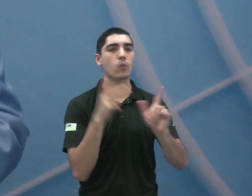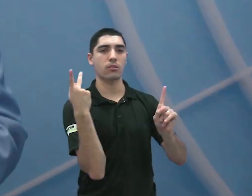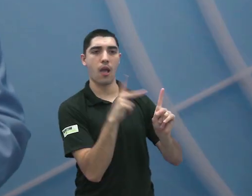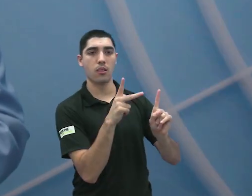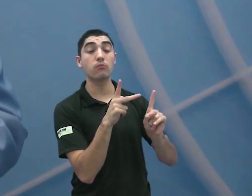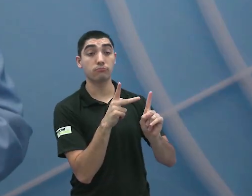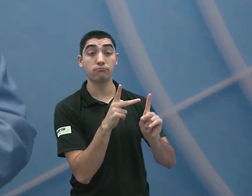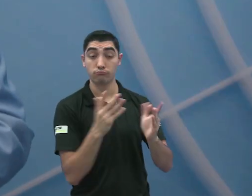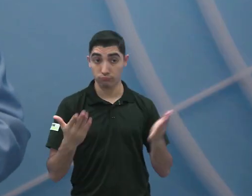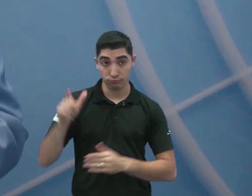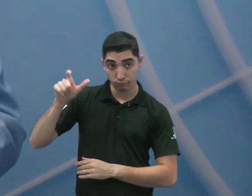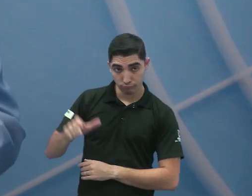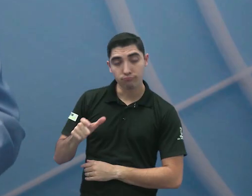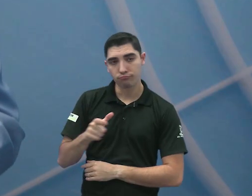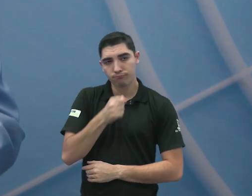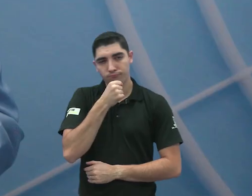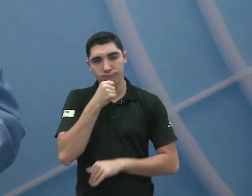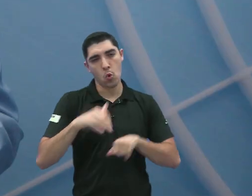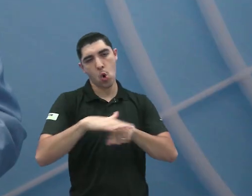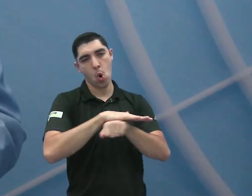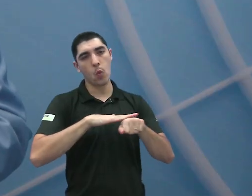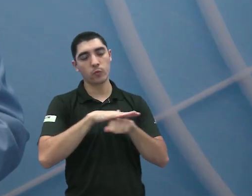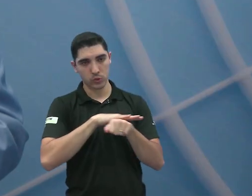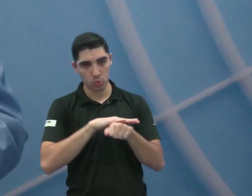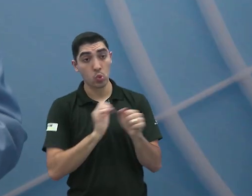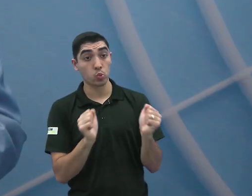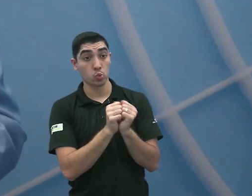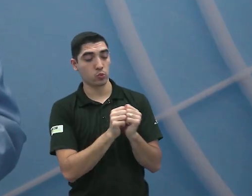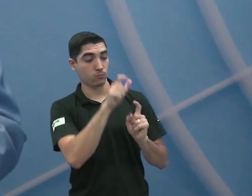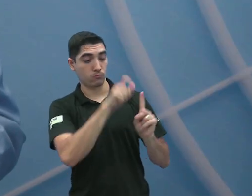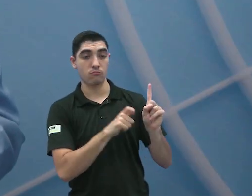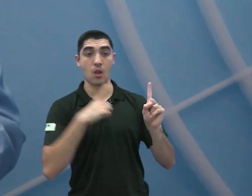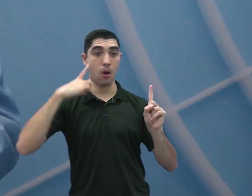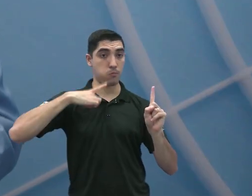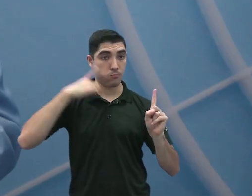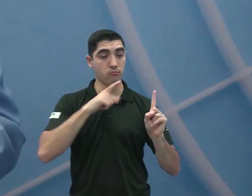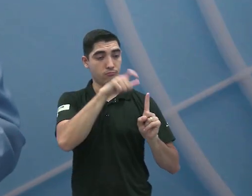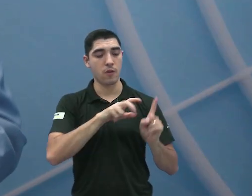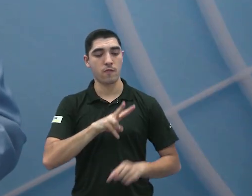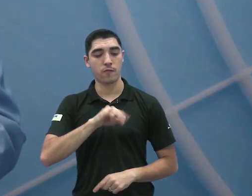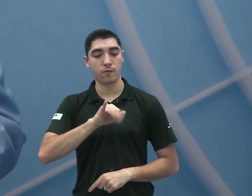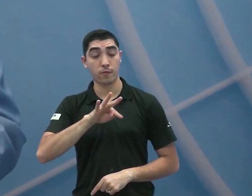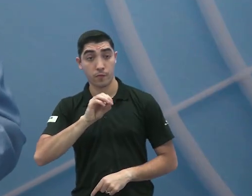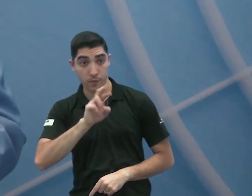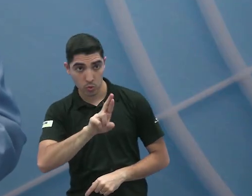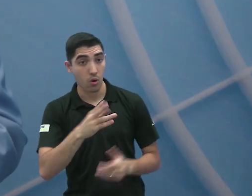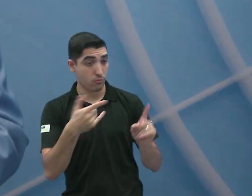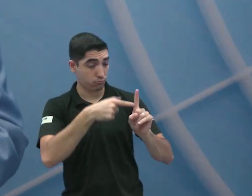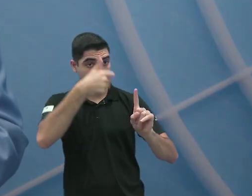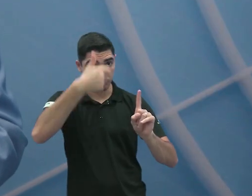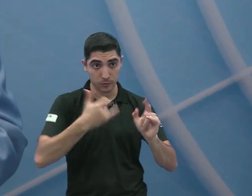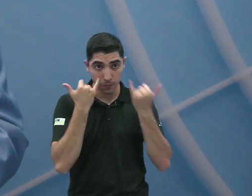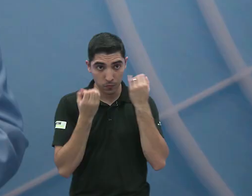de trabalho, a nossa produção conversou com o advogado trabalhista, Dr. Vitor Zuin, que vai trazer informações